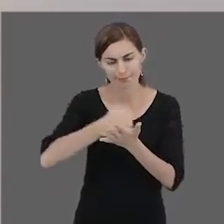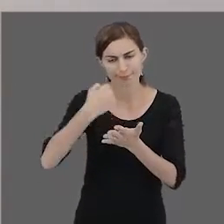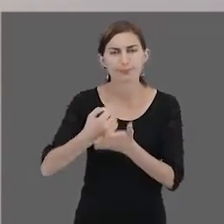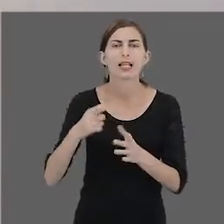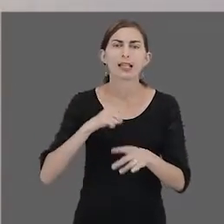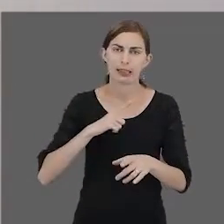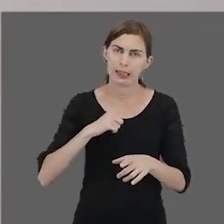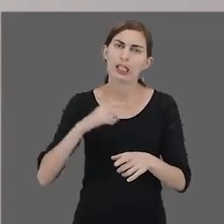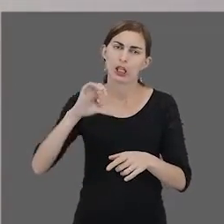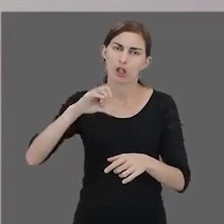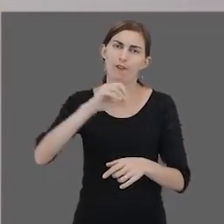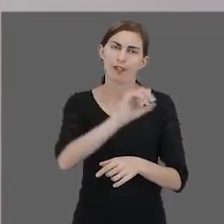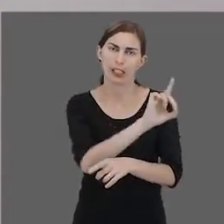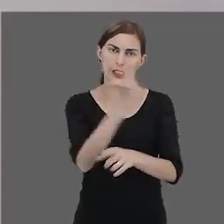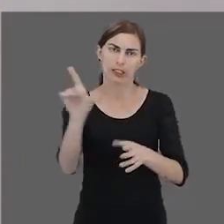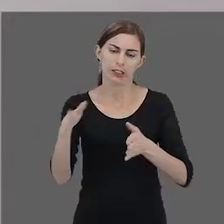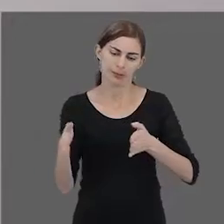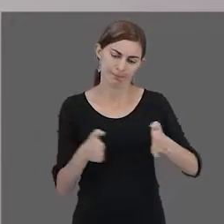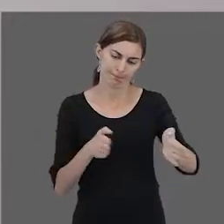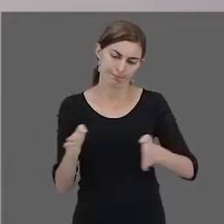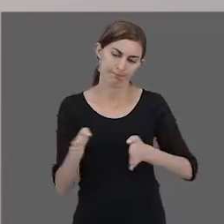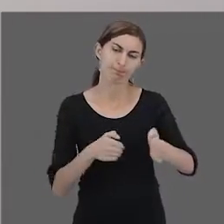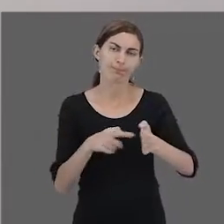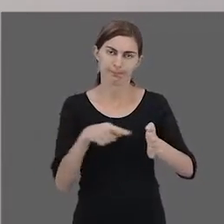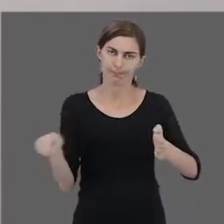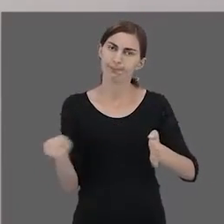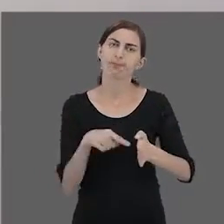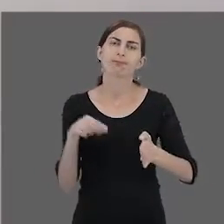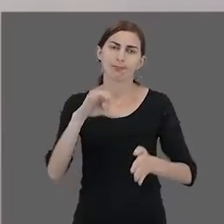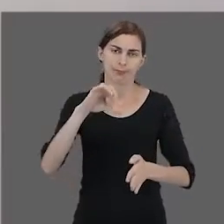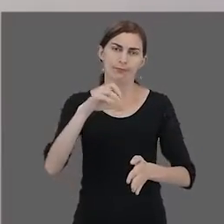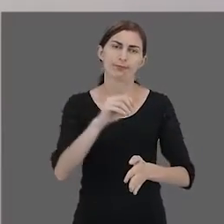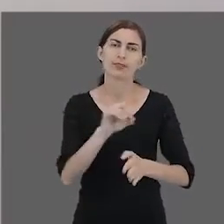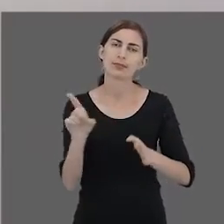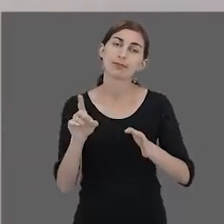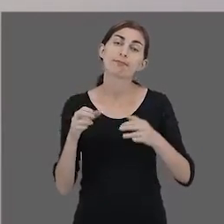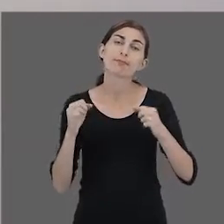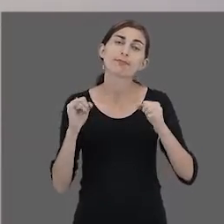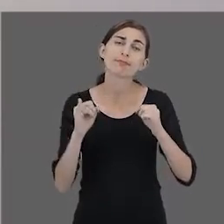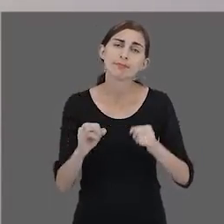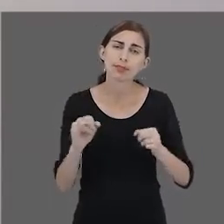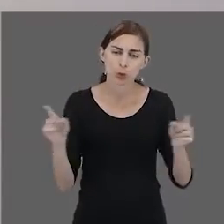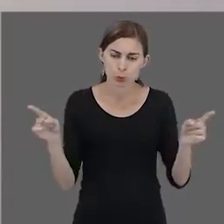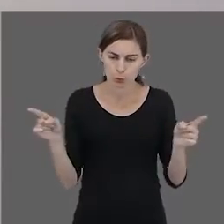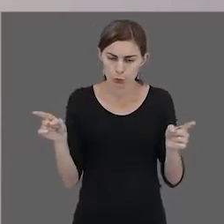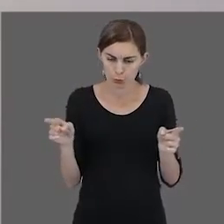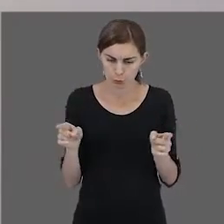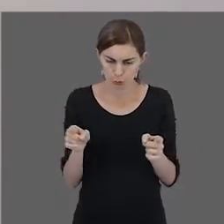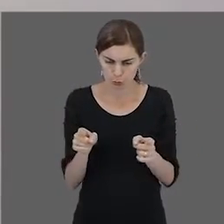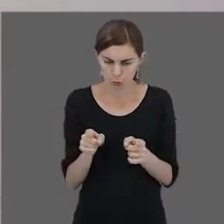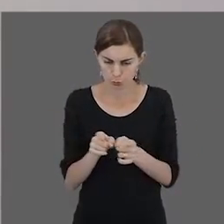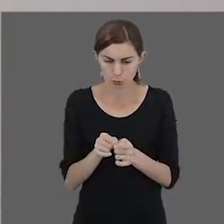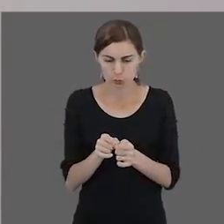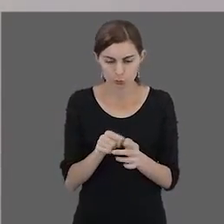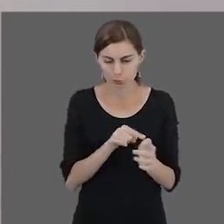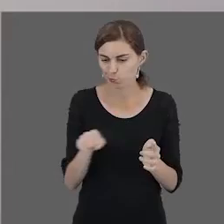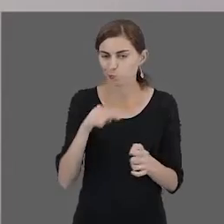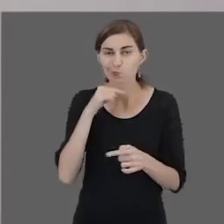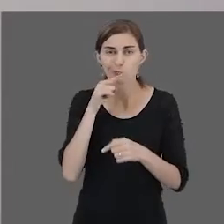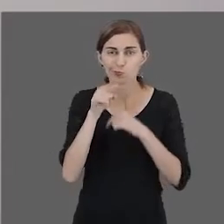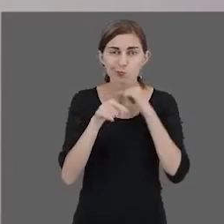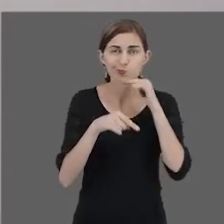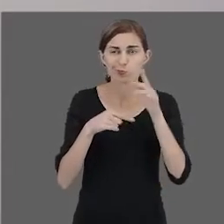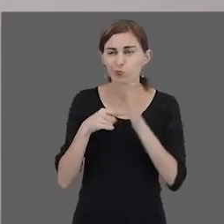do prazo de 90 dias, né? E aí, se esse prazo de 90 dias ele não for